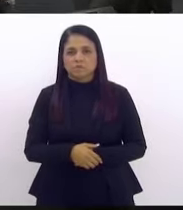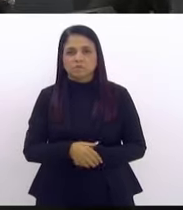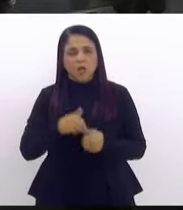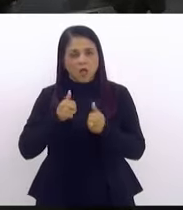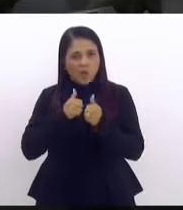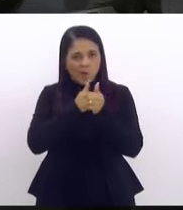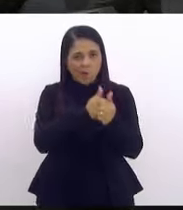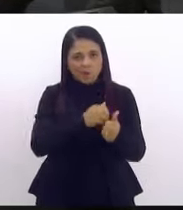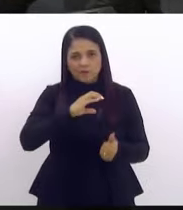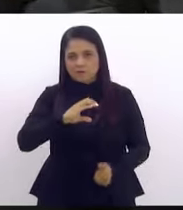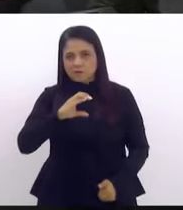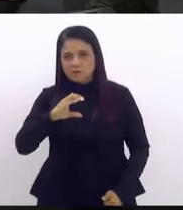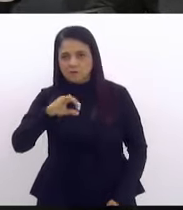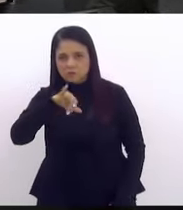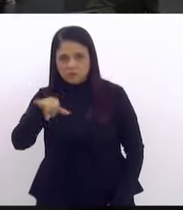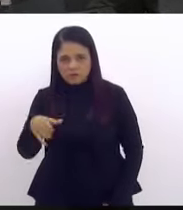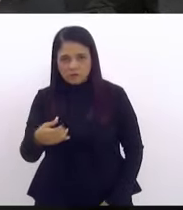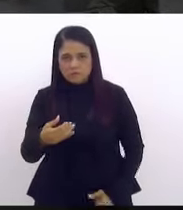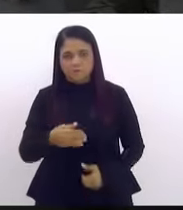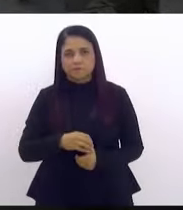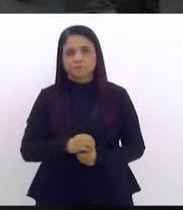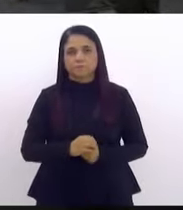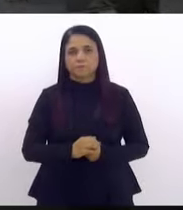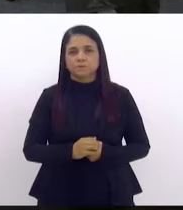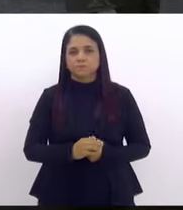Acompanho a CCJ, presidente.